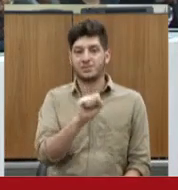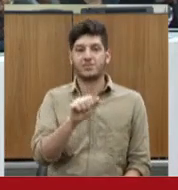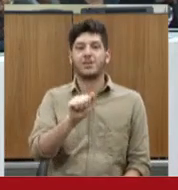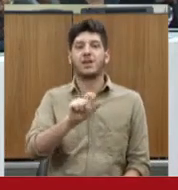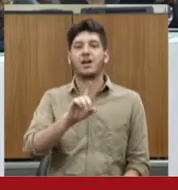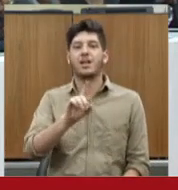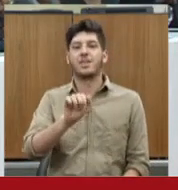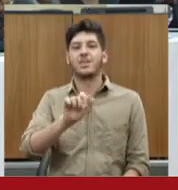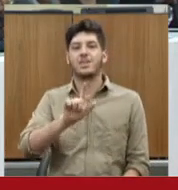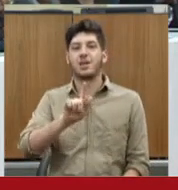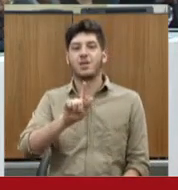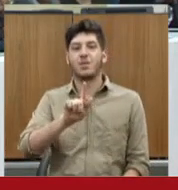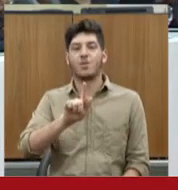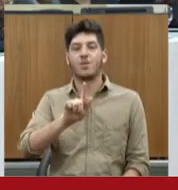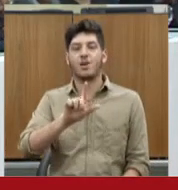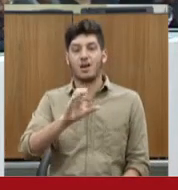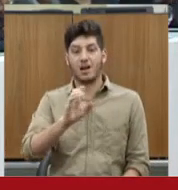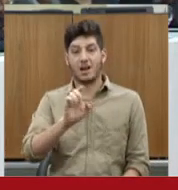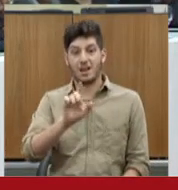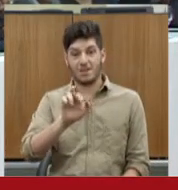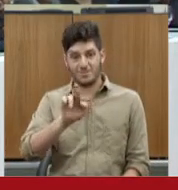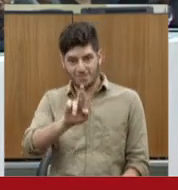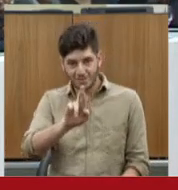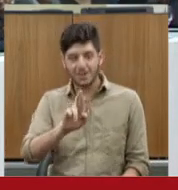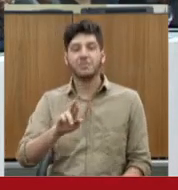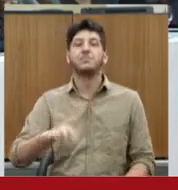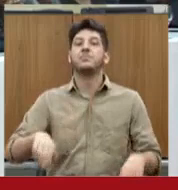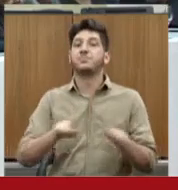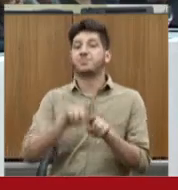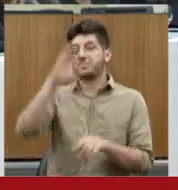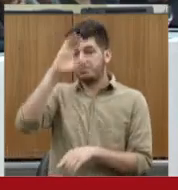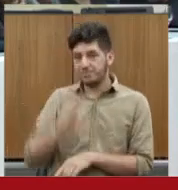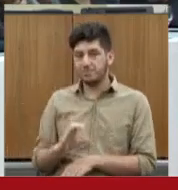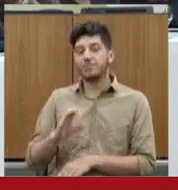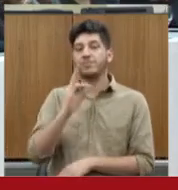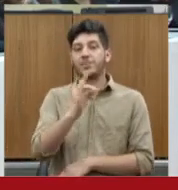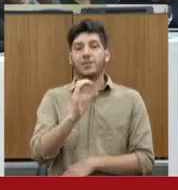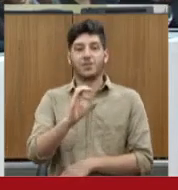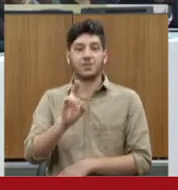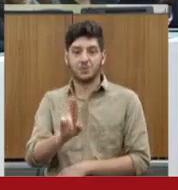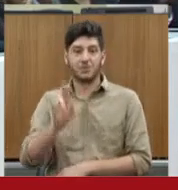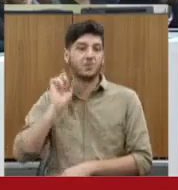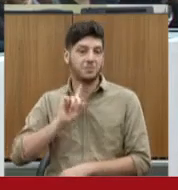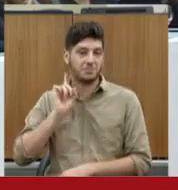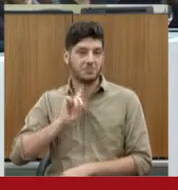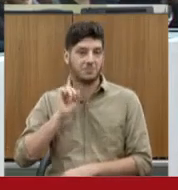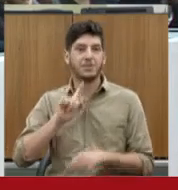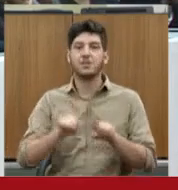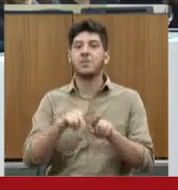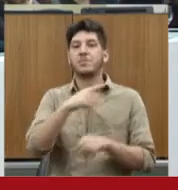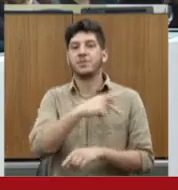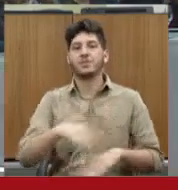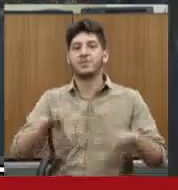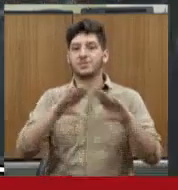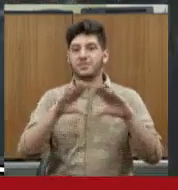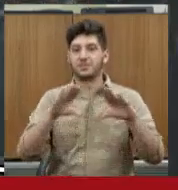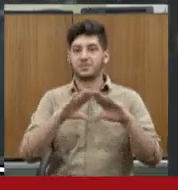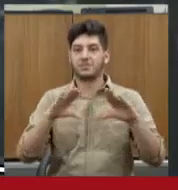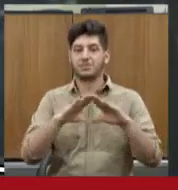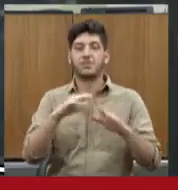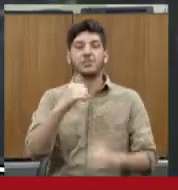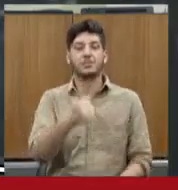Adalclever Lopes. Excelentíssimo senhor conselheiro do Tribunal de Contas do Estado de Minas Gerais e presidente da Assembleia Legislativa do Estado